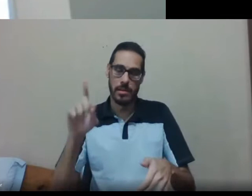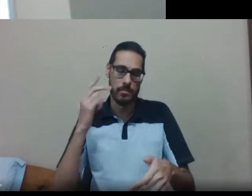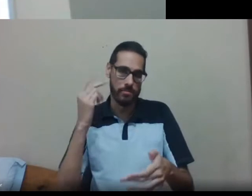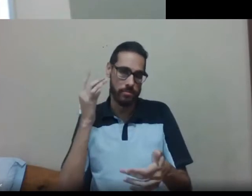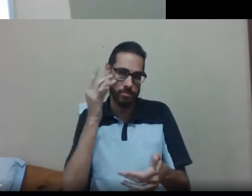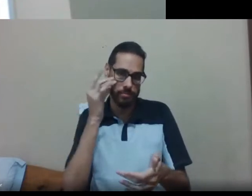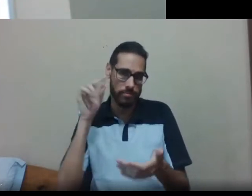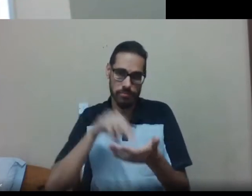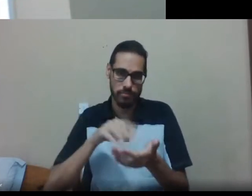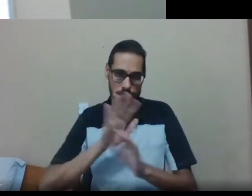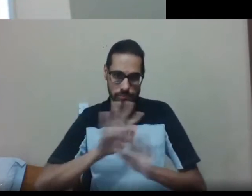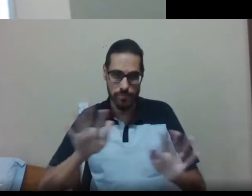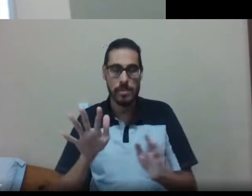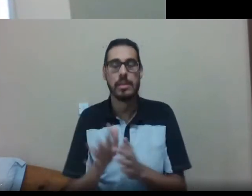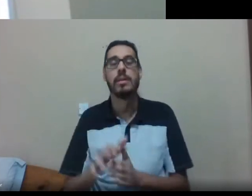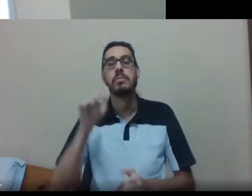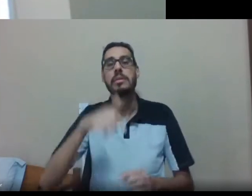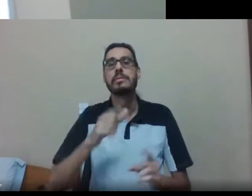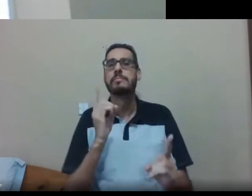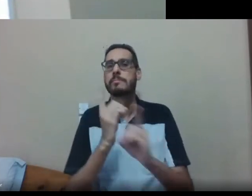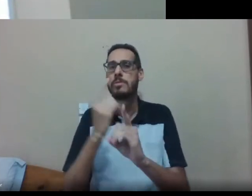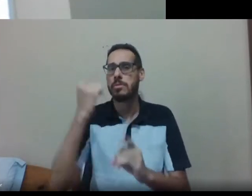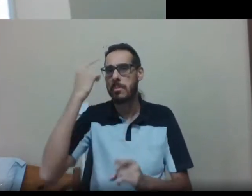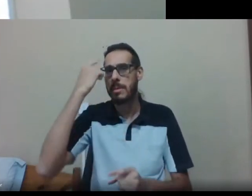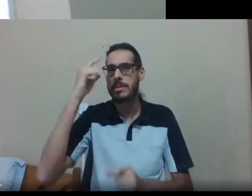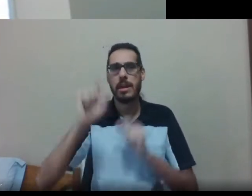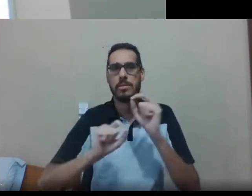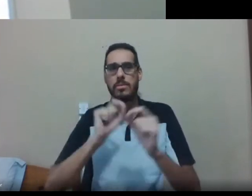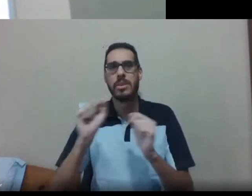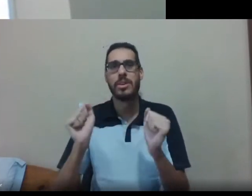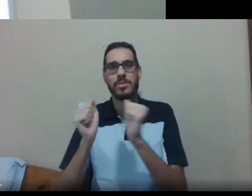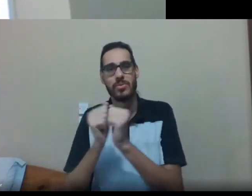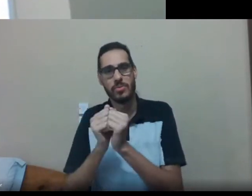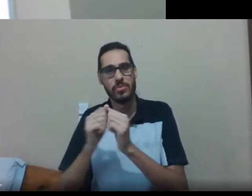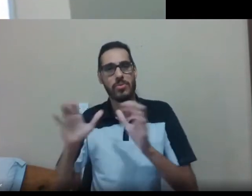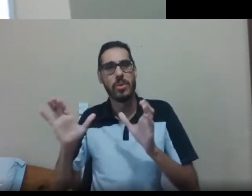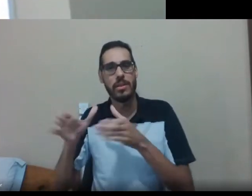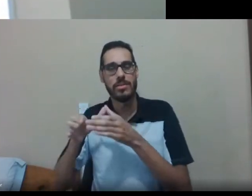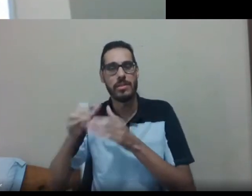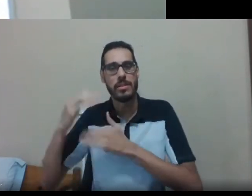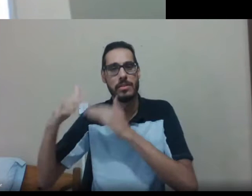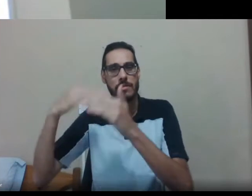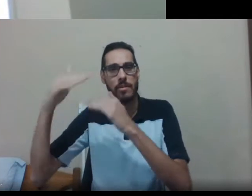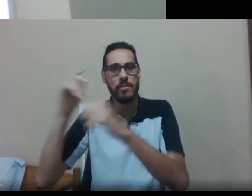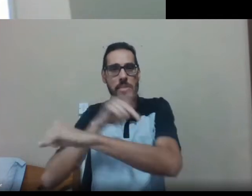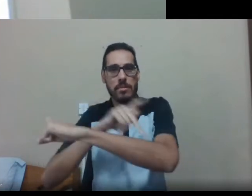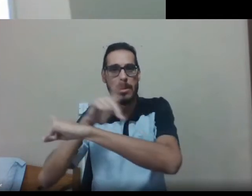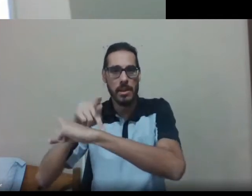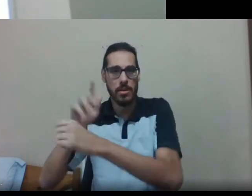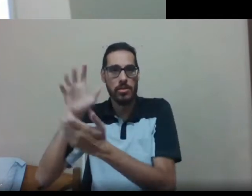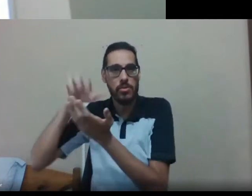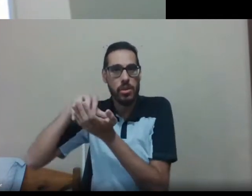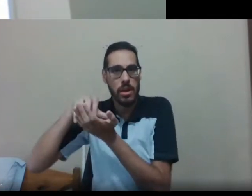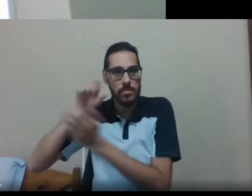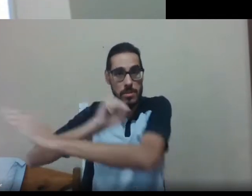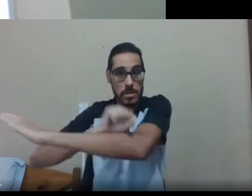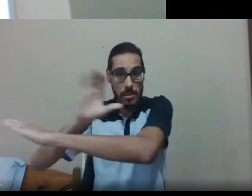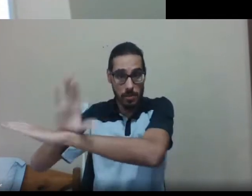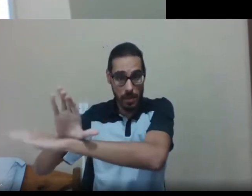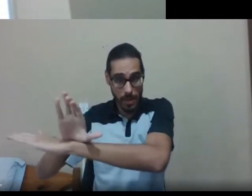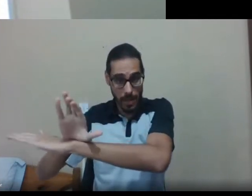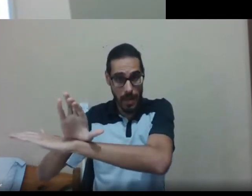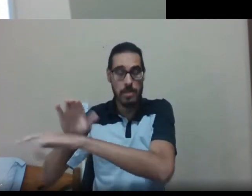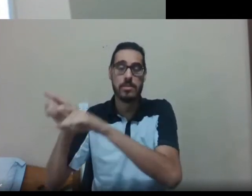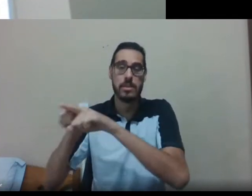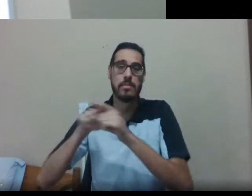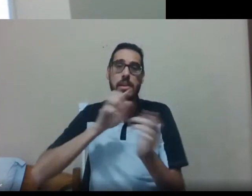São Carlos, os departamentos de ensino de graduação dos campos de Araras, Lagoa do Sino e